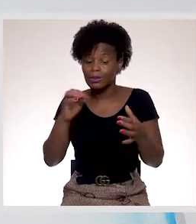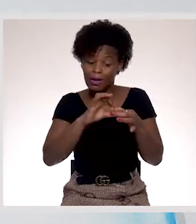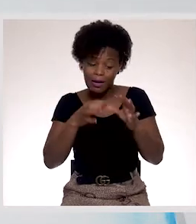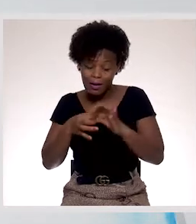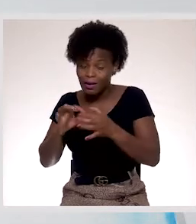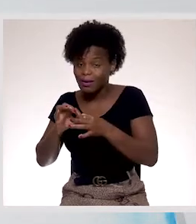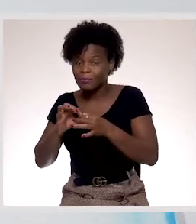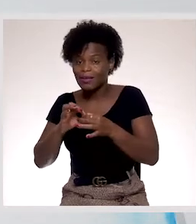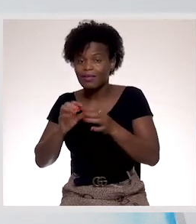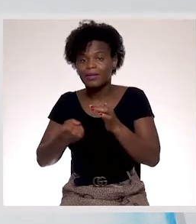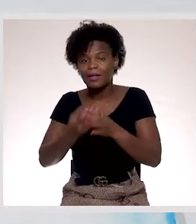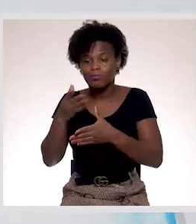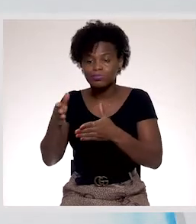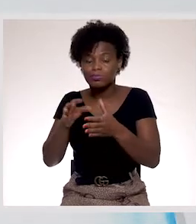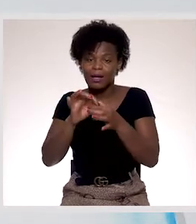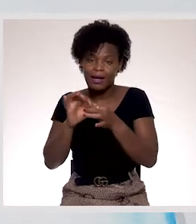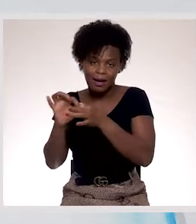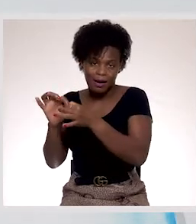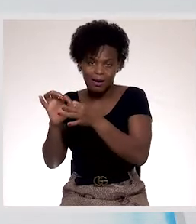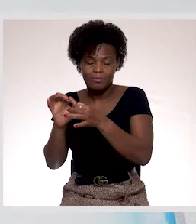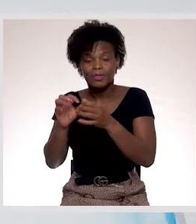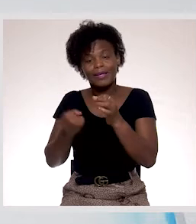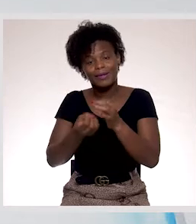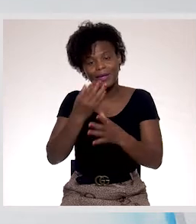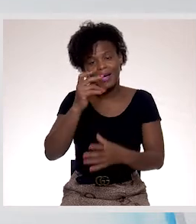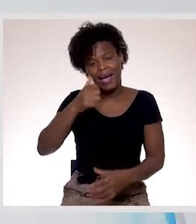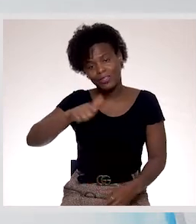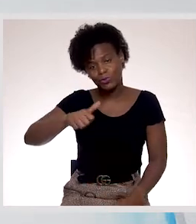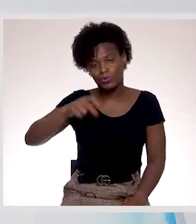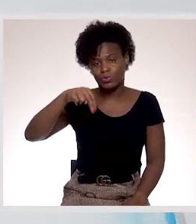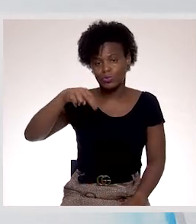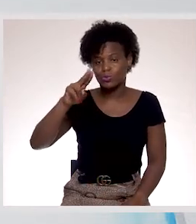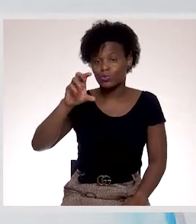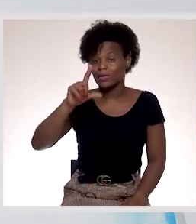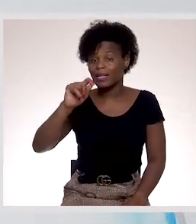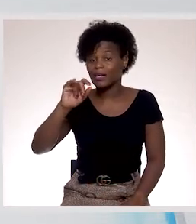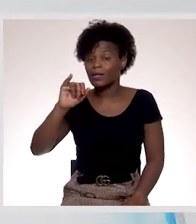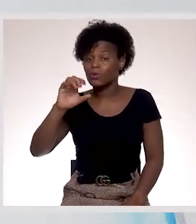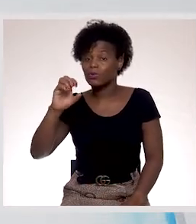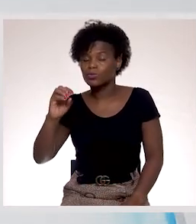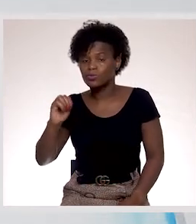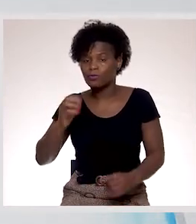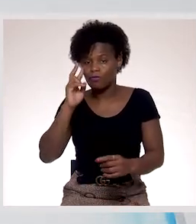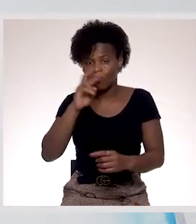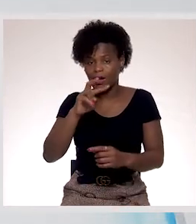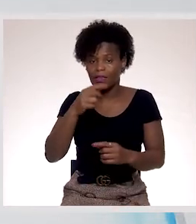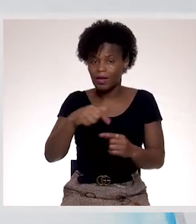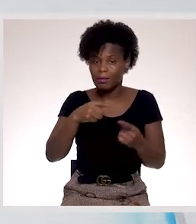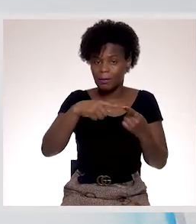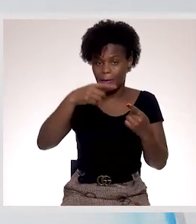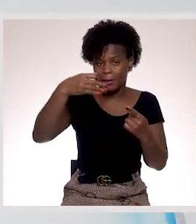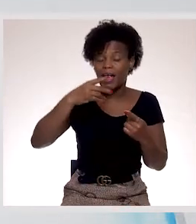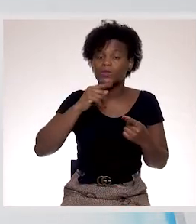cadeias polinucleotídicas que irão formar os ácidos nucleicos. No entanto, os nucleótidos, nós vimos que elas são constituídas por quê? Por